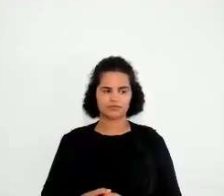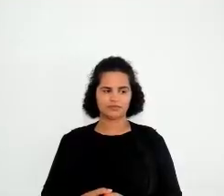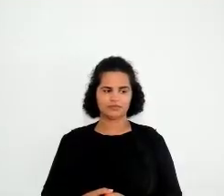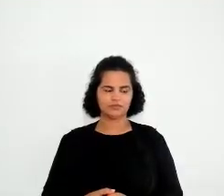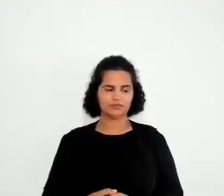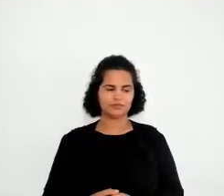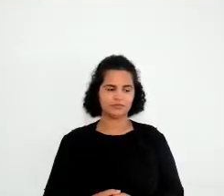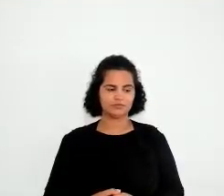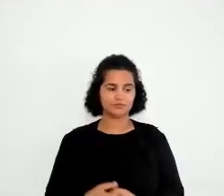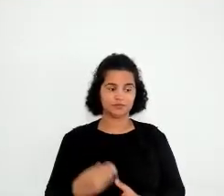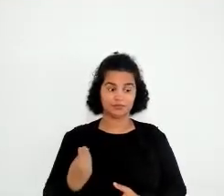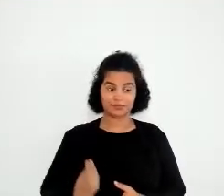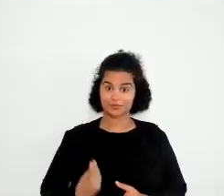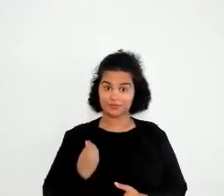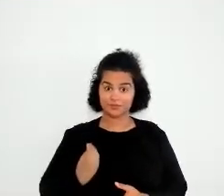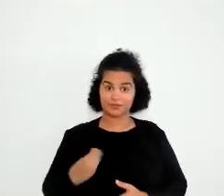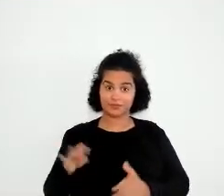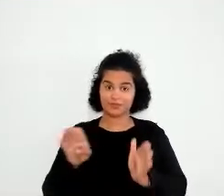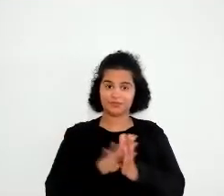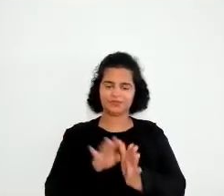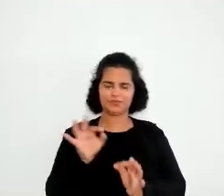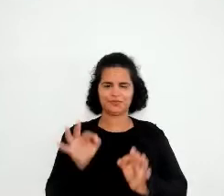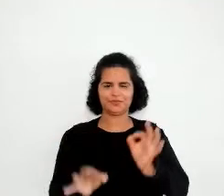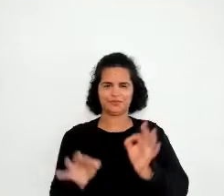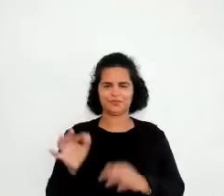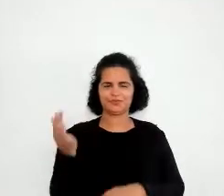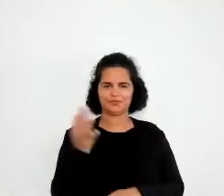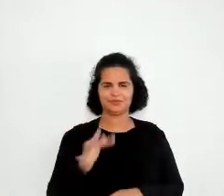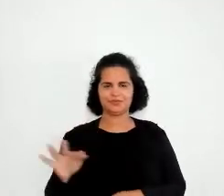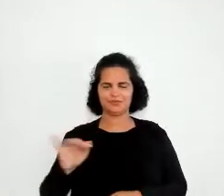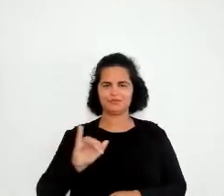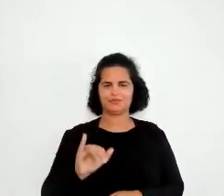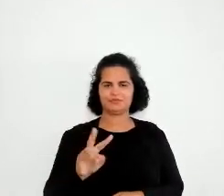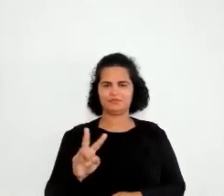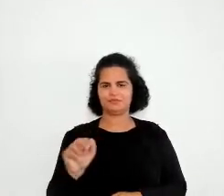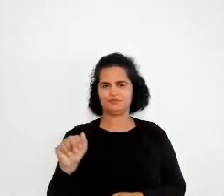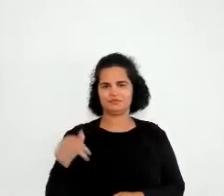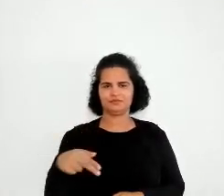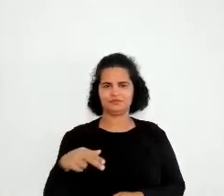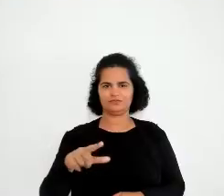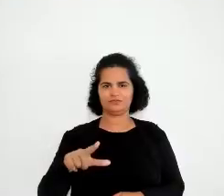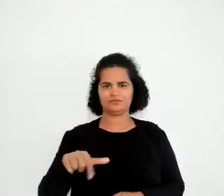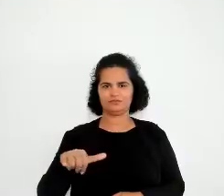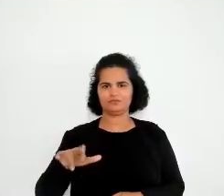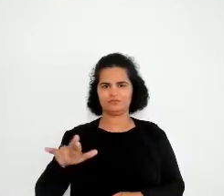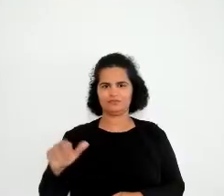registramos a presença do juiz federal Ivan Lira presente nesta solenidade.